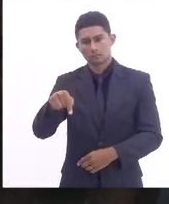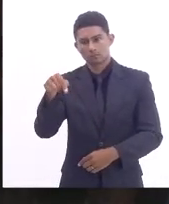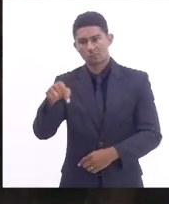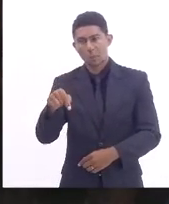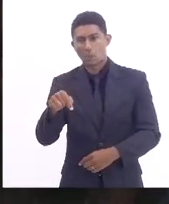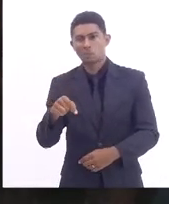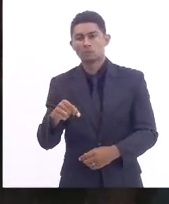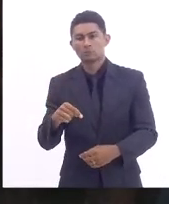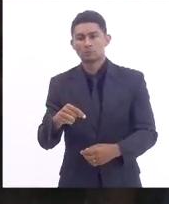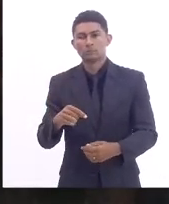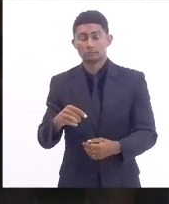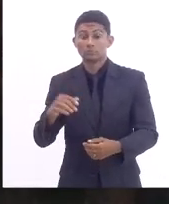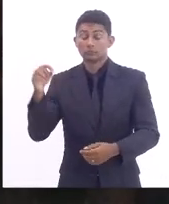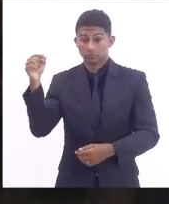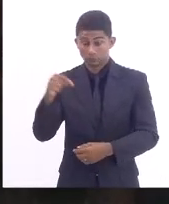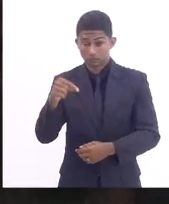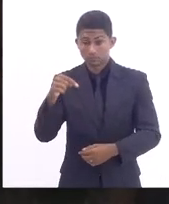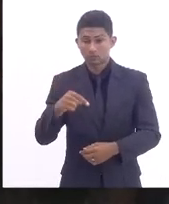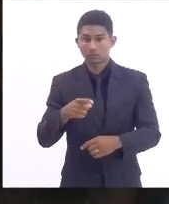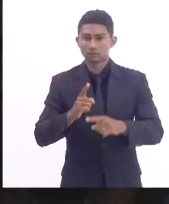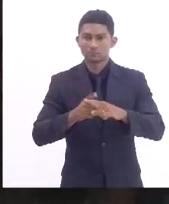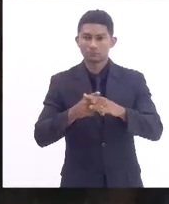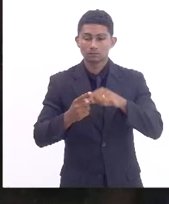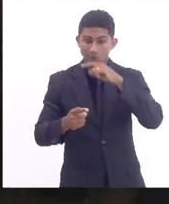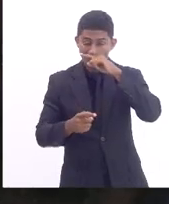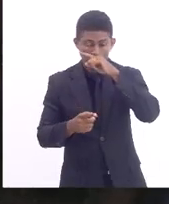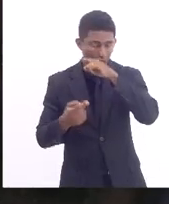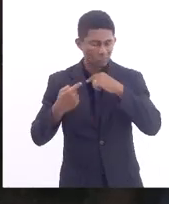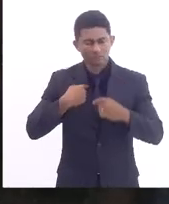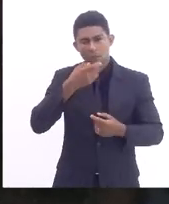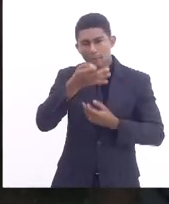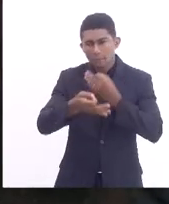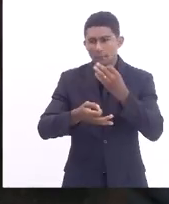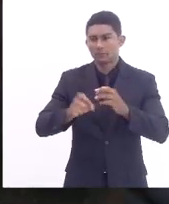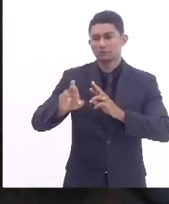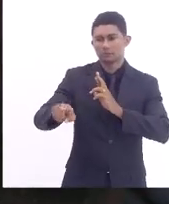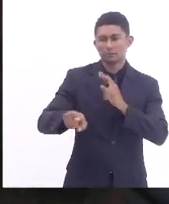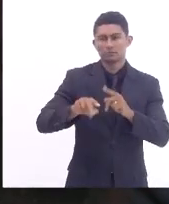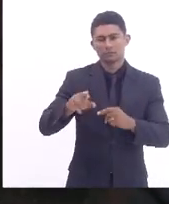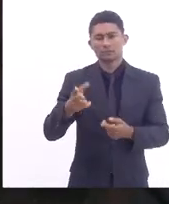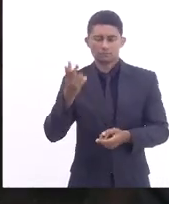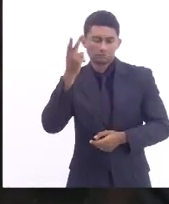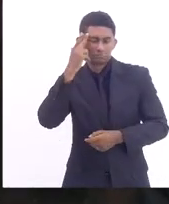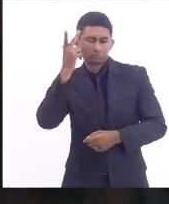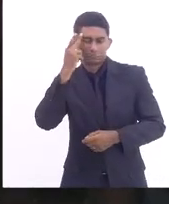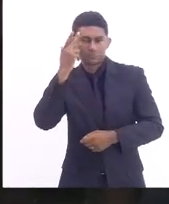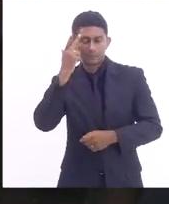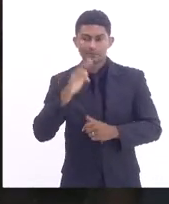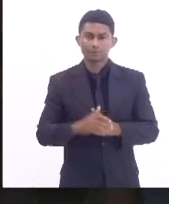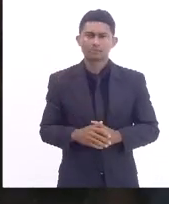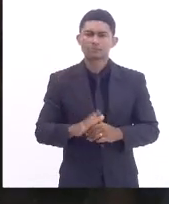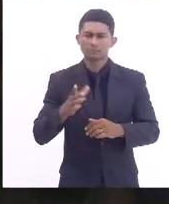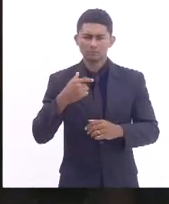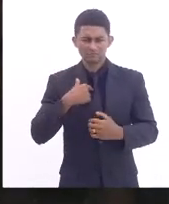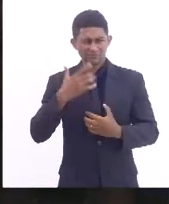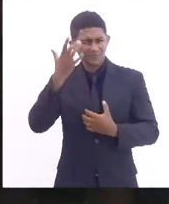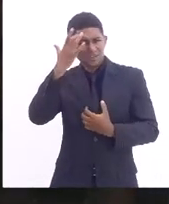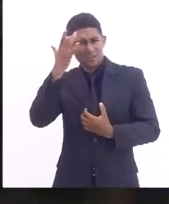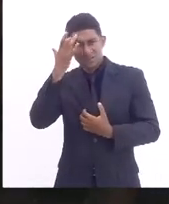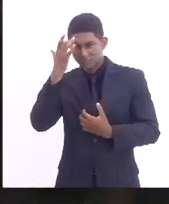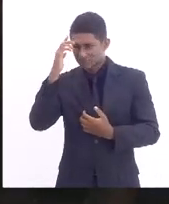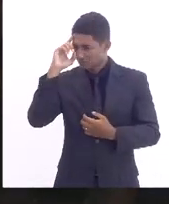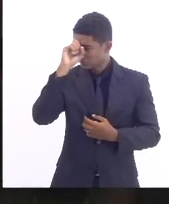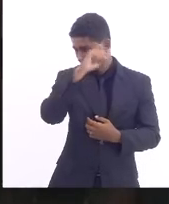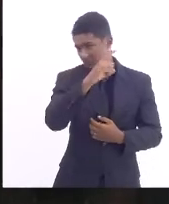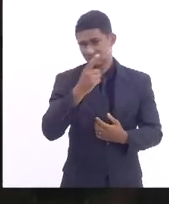momentos em alguns equipamentos como é natural eu tive diferença de opinião com ele mas eu não tenho nenhuma dificuldade de